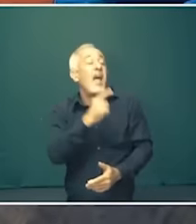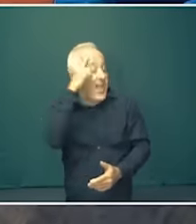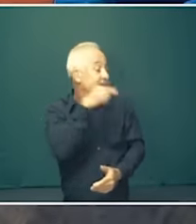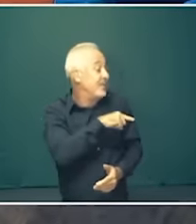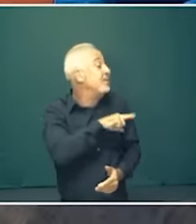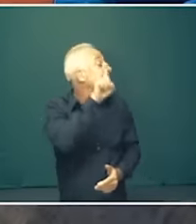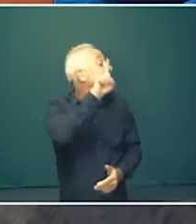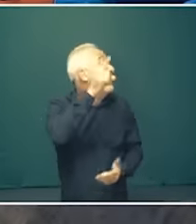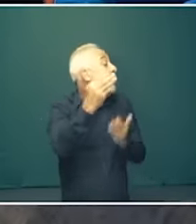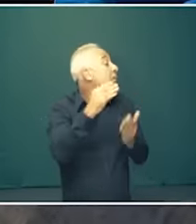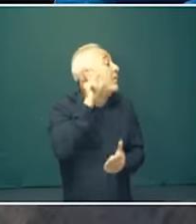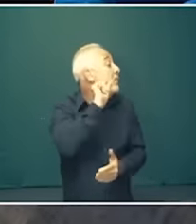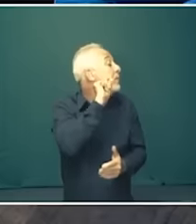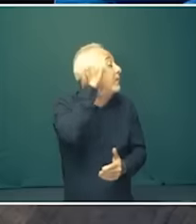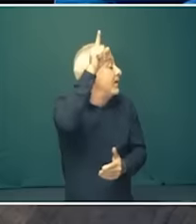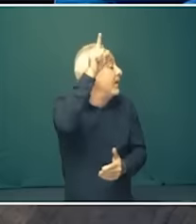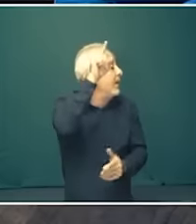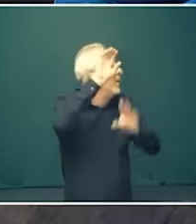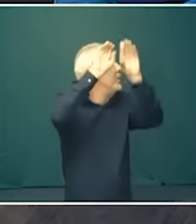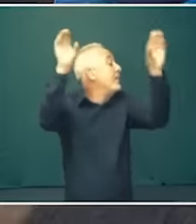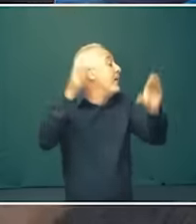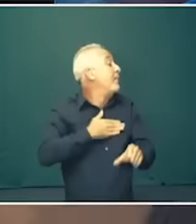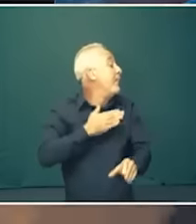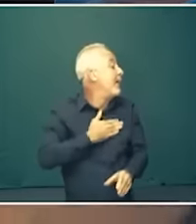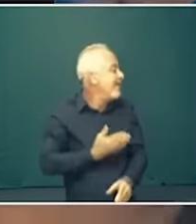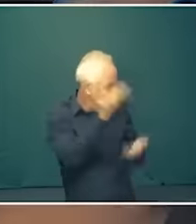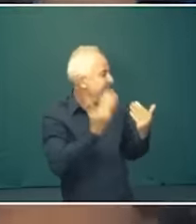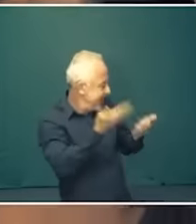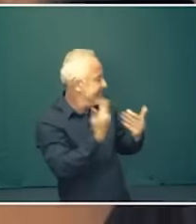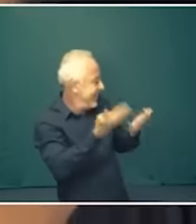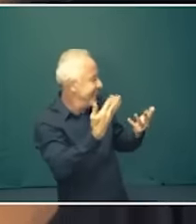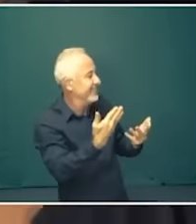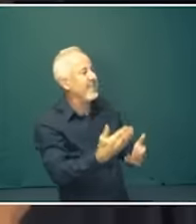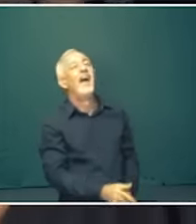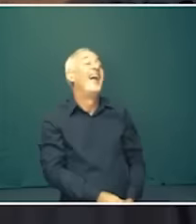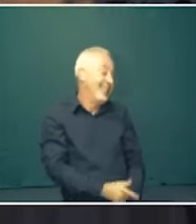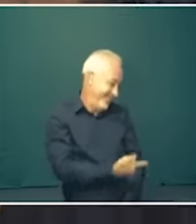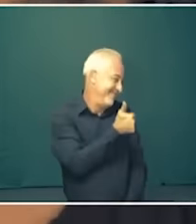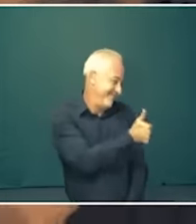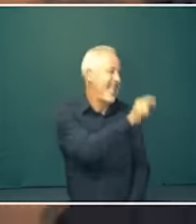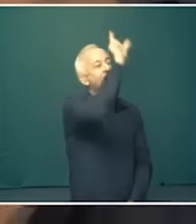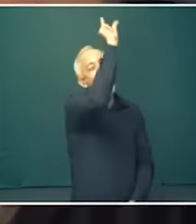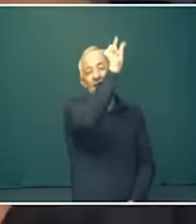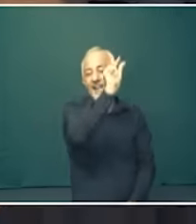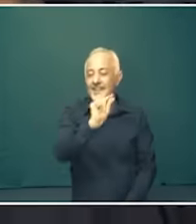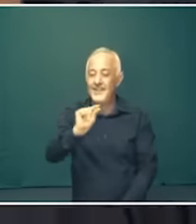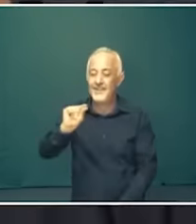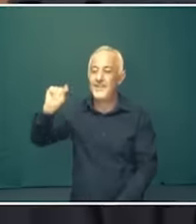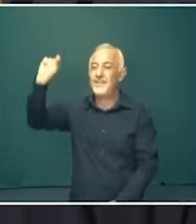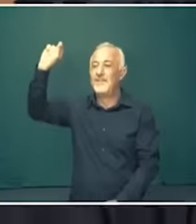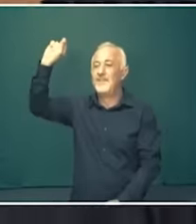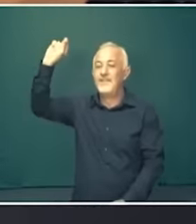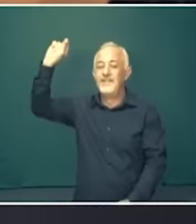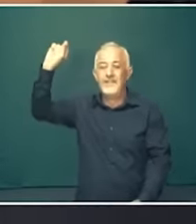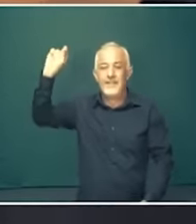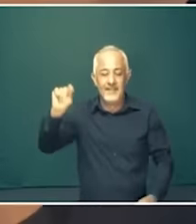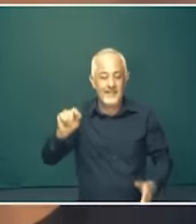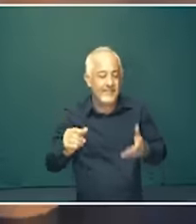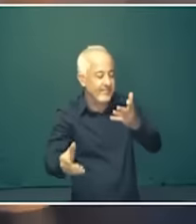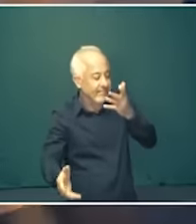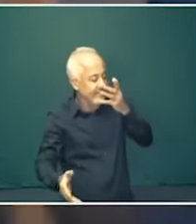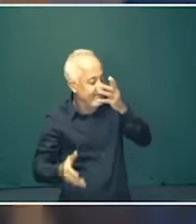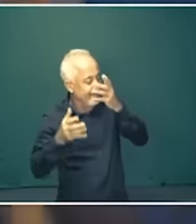Adivinha o que cê é no meu céu? Chuta! A lua, a